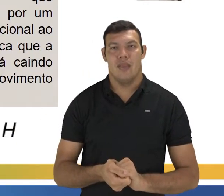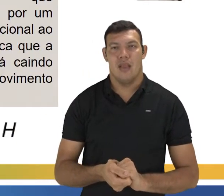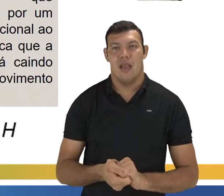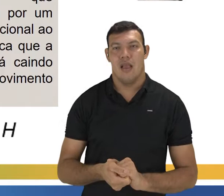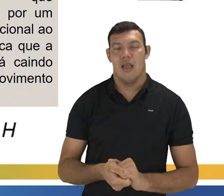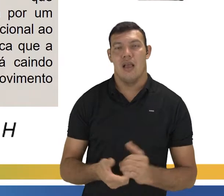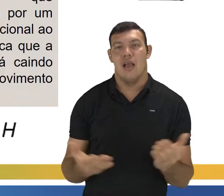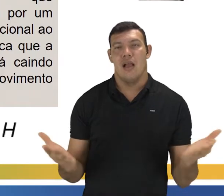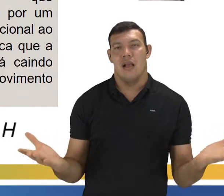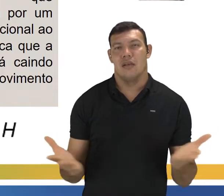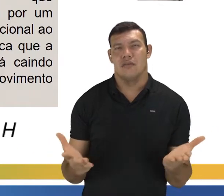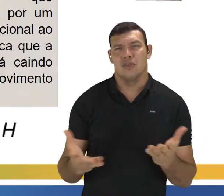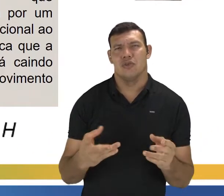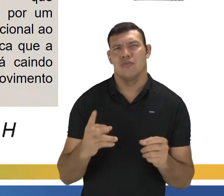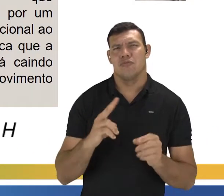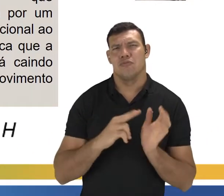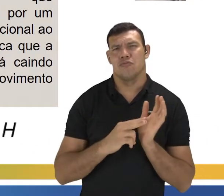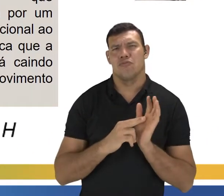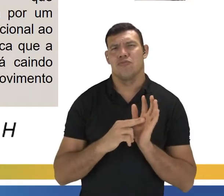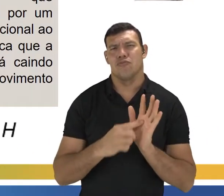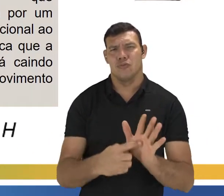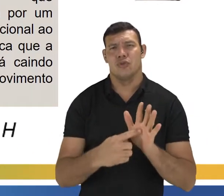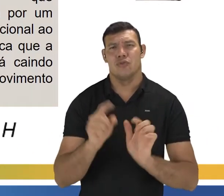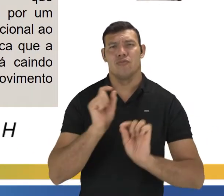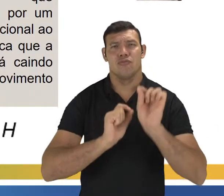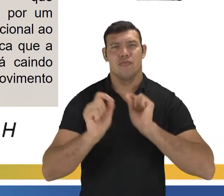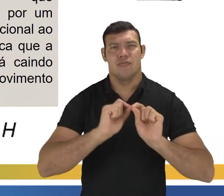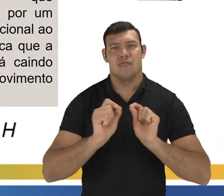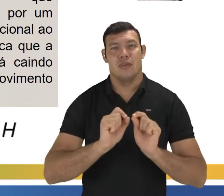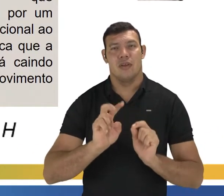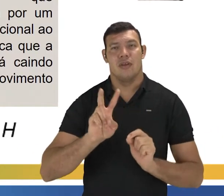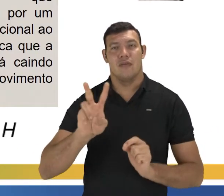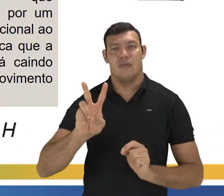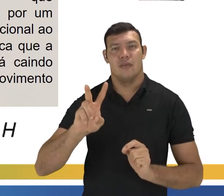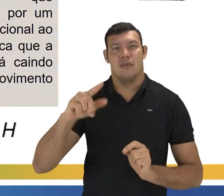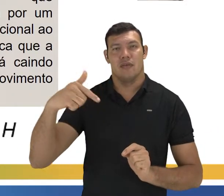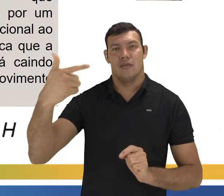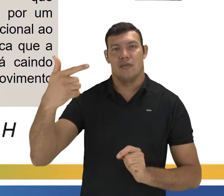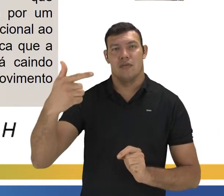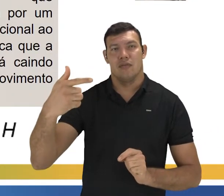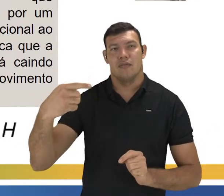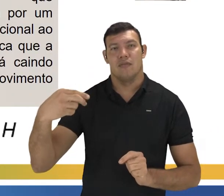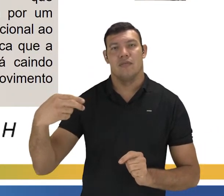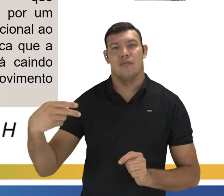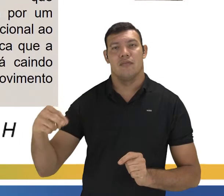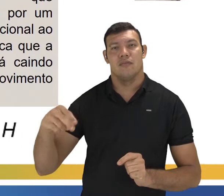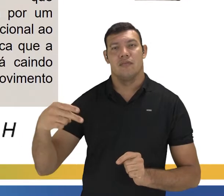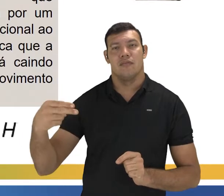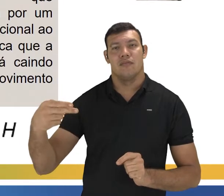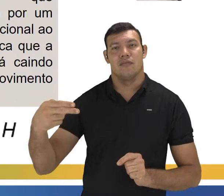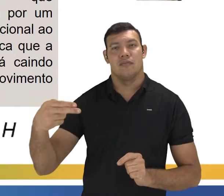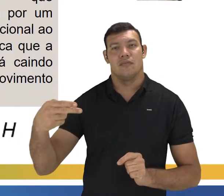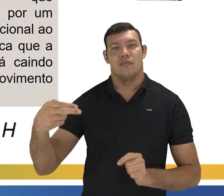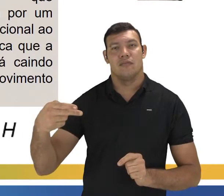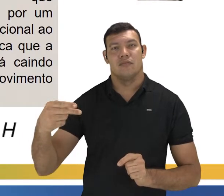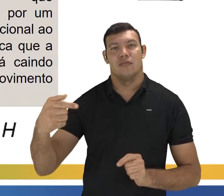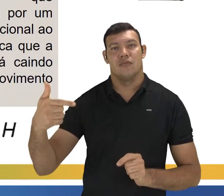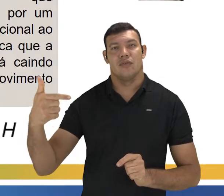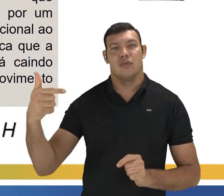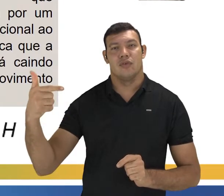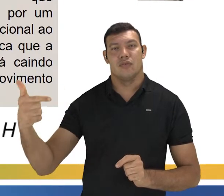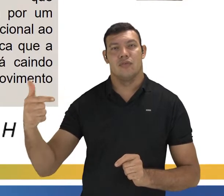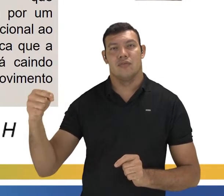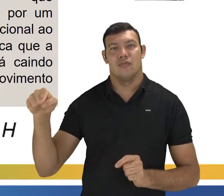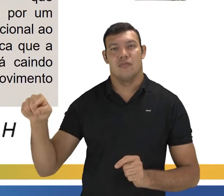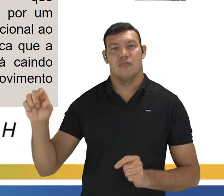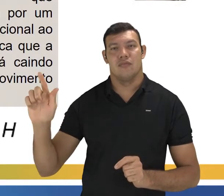equação velocidade é igual a aceleração gravitacional vezes o tempo certo a velocidade adquirida pelo corpo